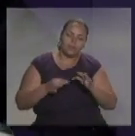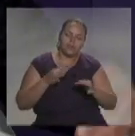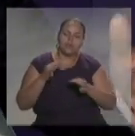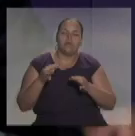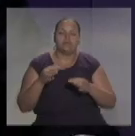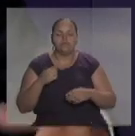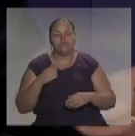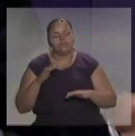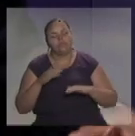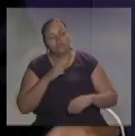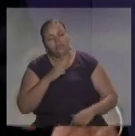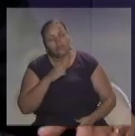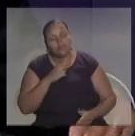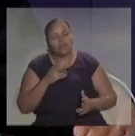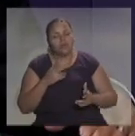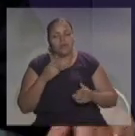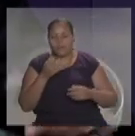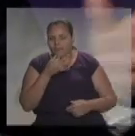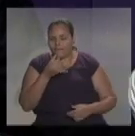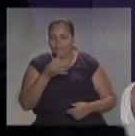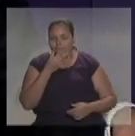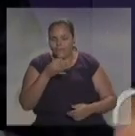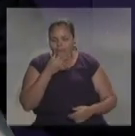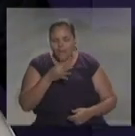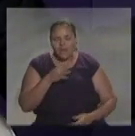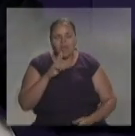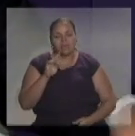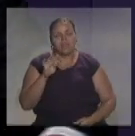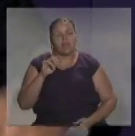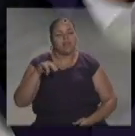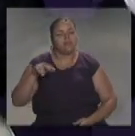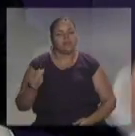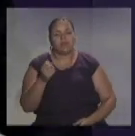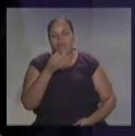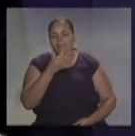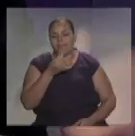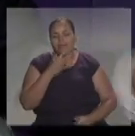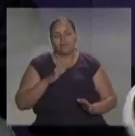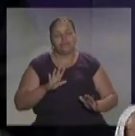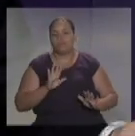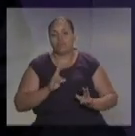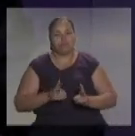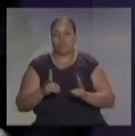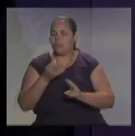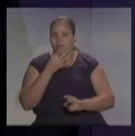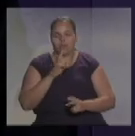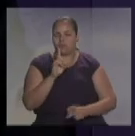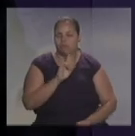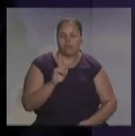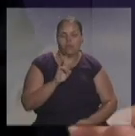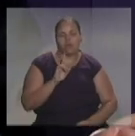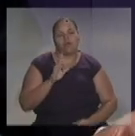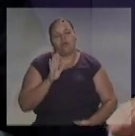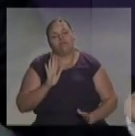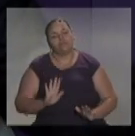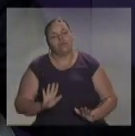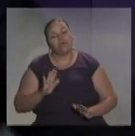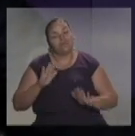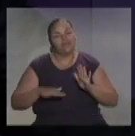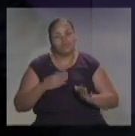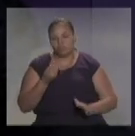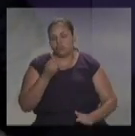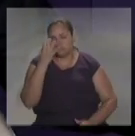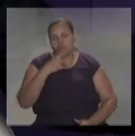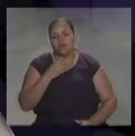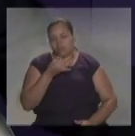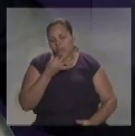tratamento. Sempre tem que ter medicamento, né? Tem a Ritalina que eles dizem, não é sempre com medicamento. O medicamento é num caso